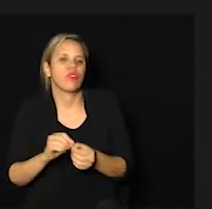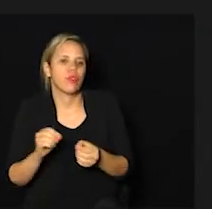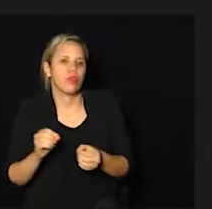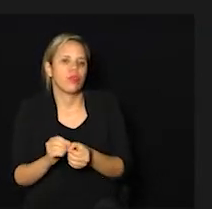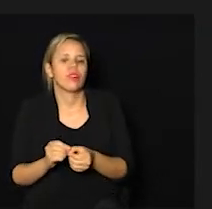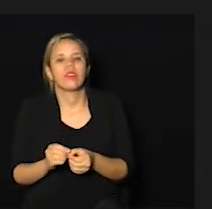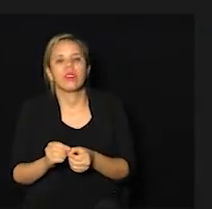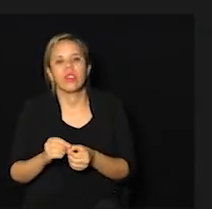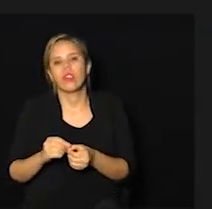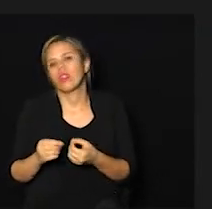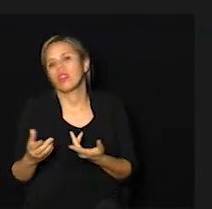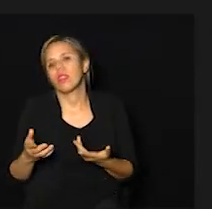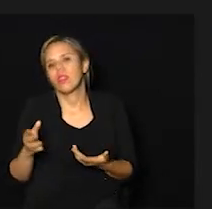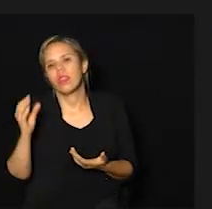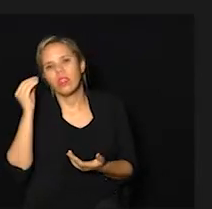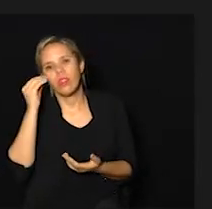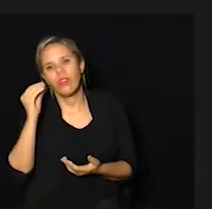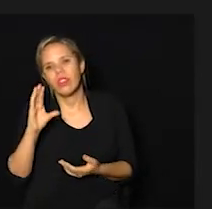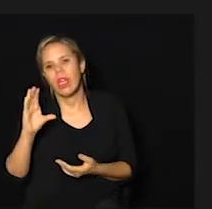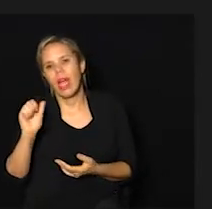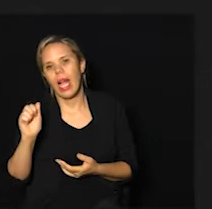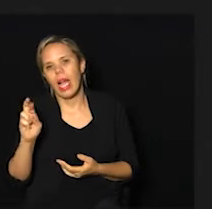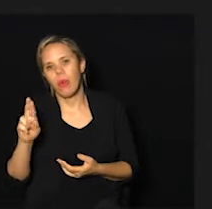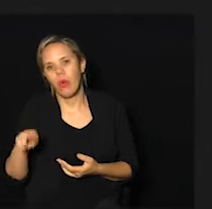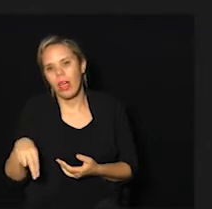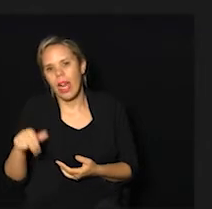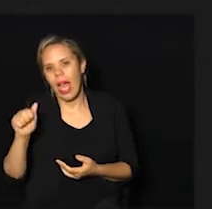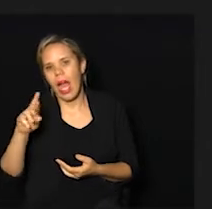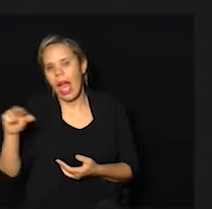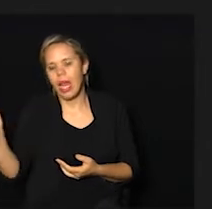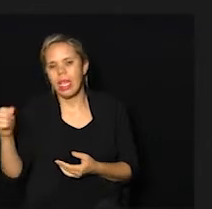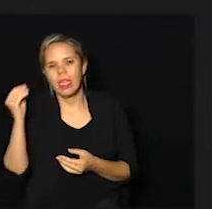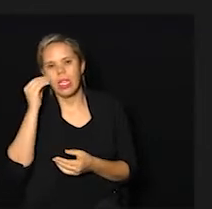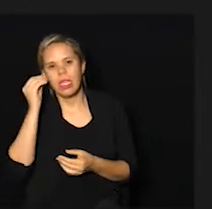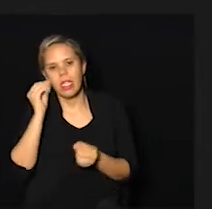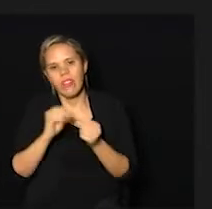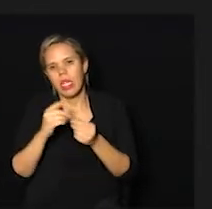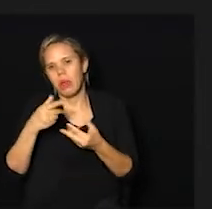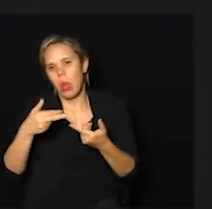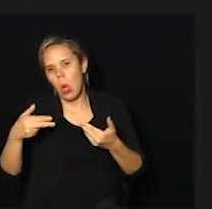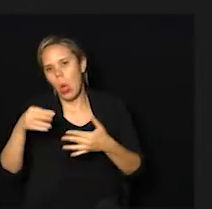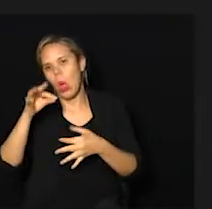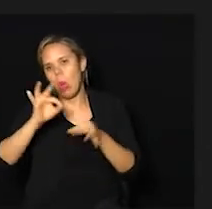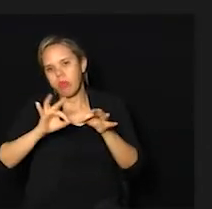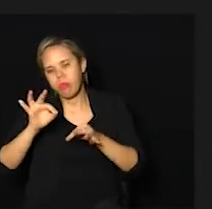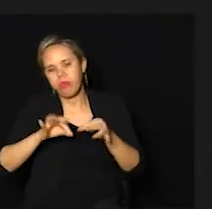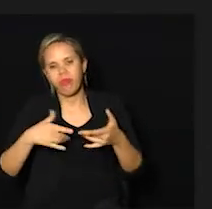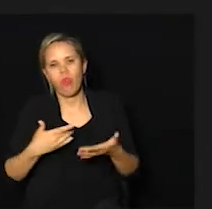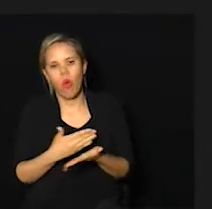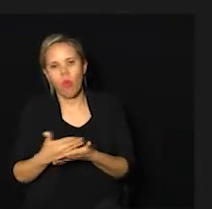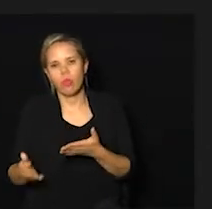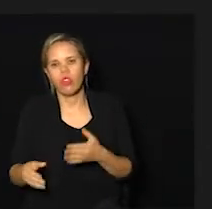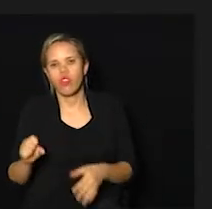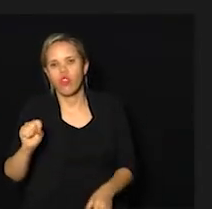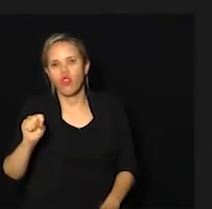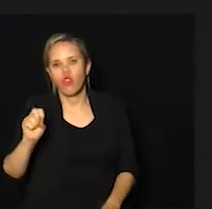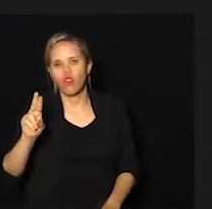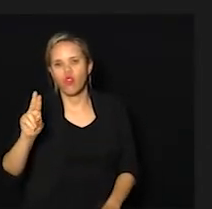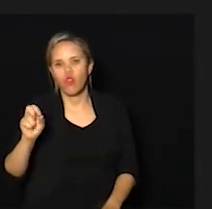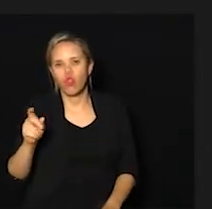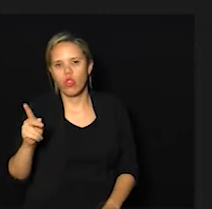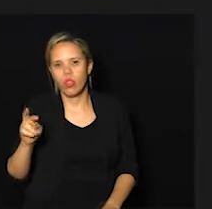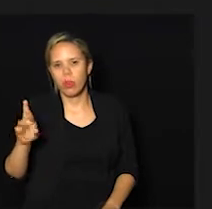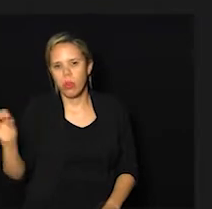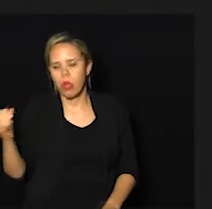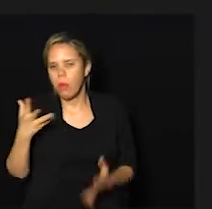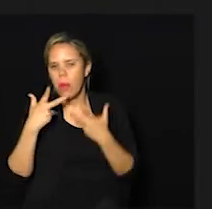carbonara, a gente começou a tentar fazer carbonara. E com as claras eu comecei a tentar fazer coisas. Então, lá no começo tem um suspiro maravilhoso que